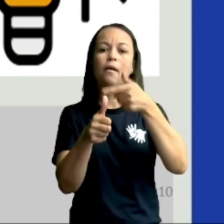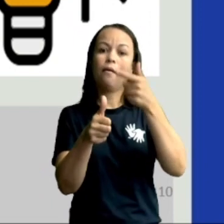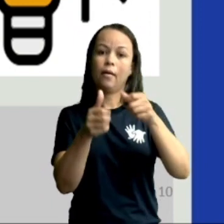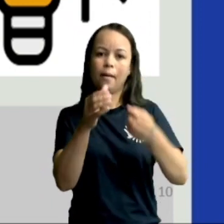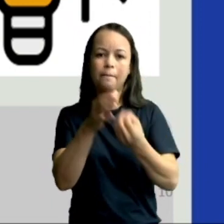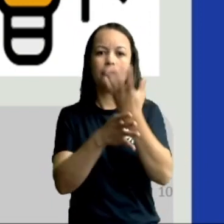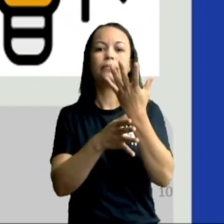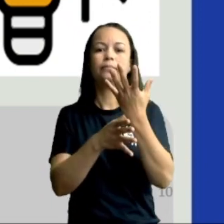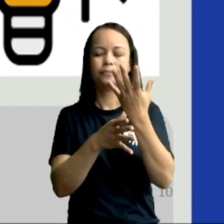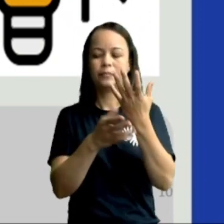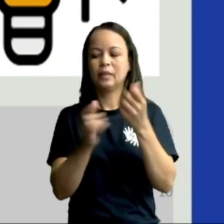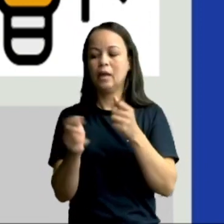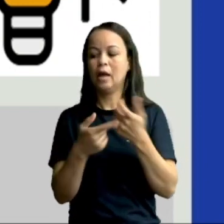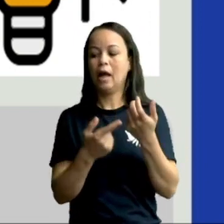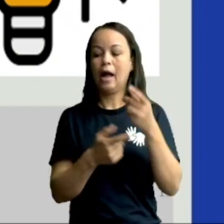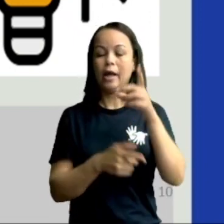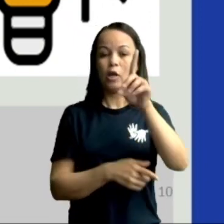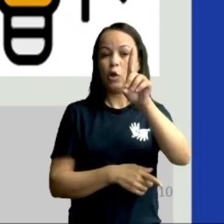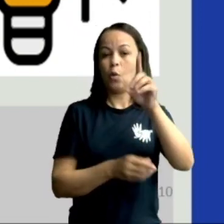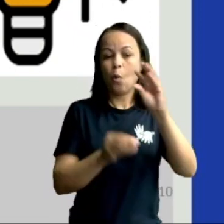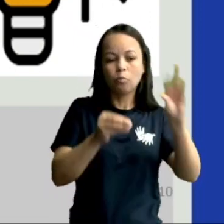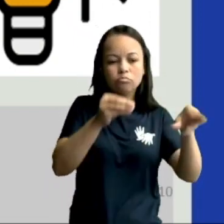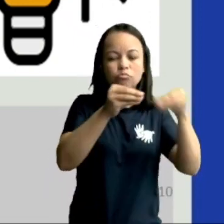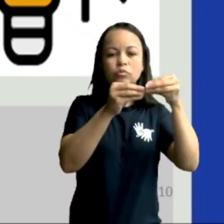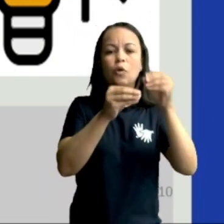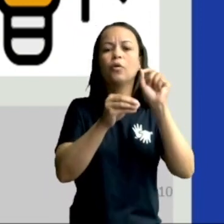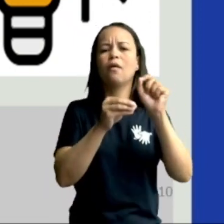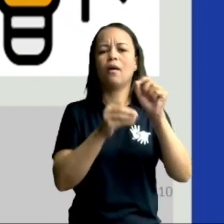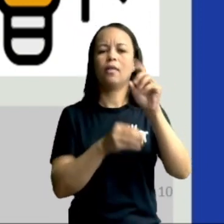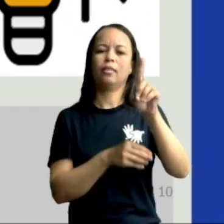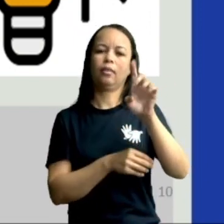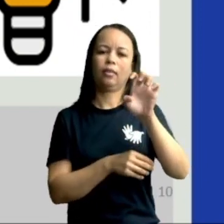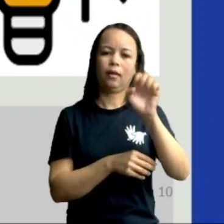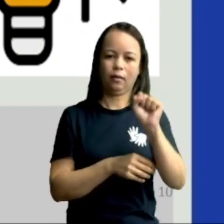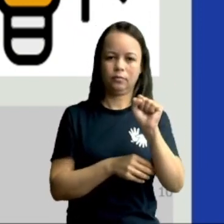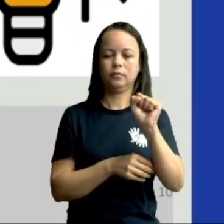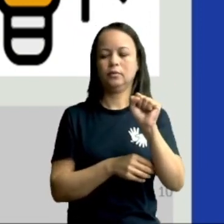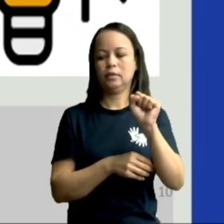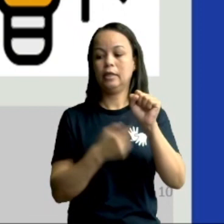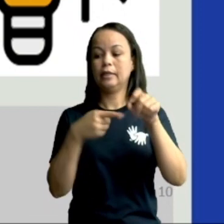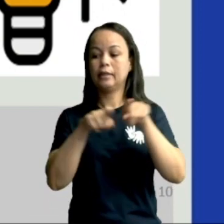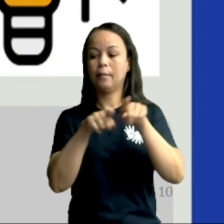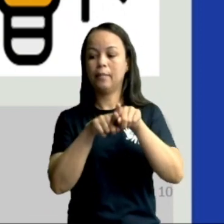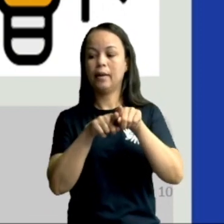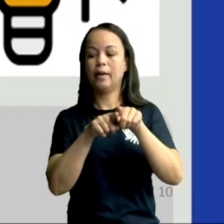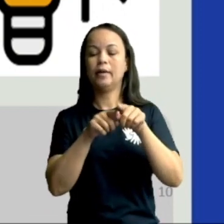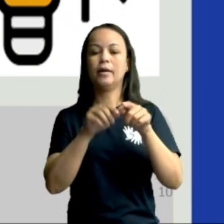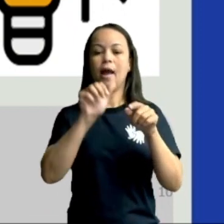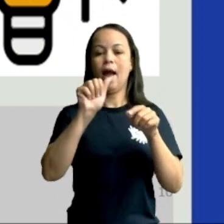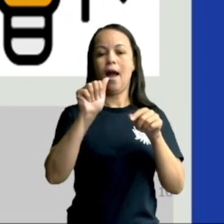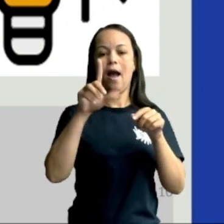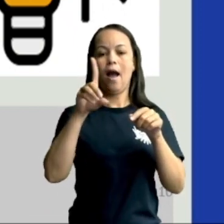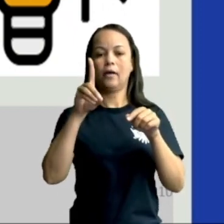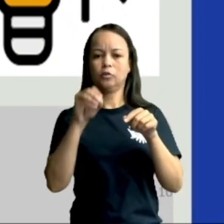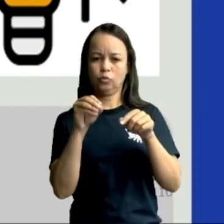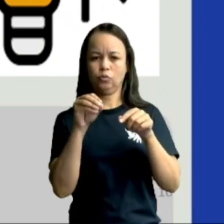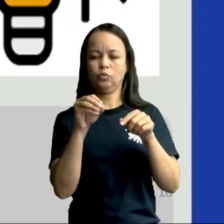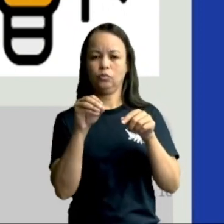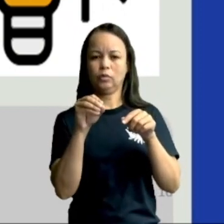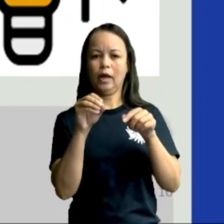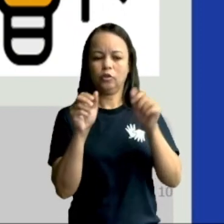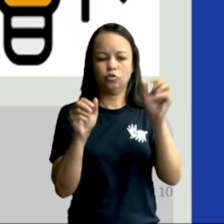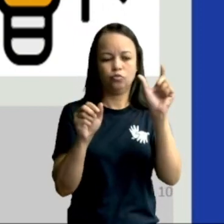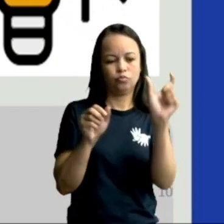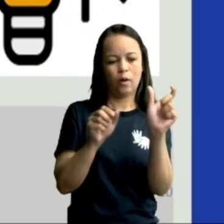um prefixo, des, e anexei um sufixo, ado. Ficou desalmado, tá